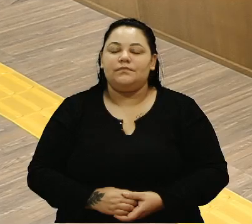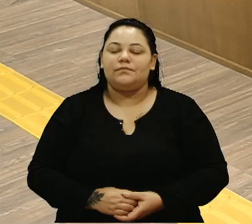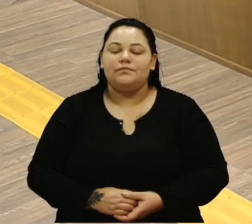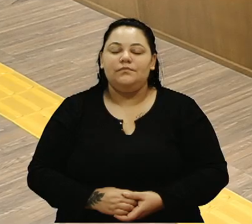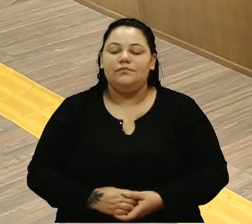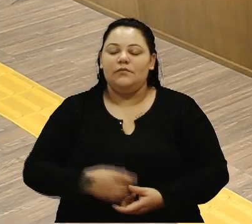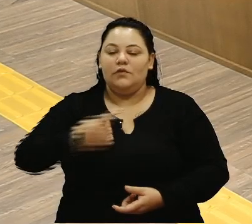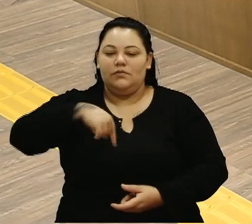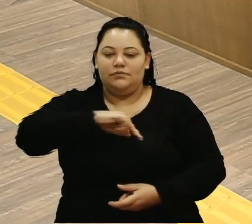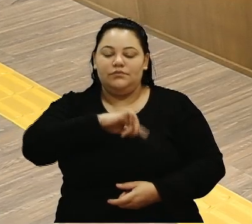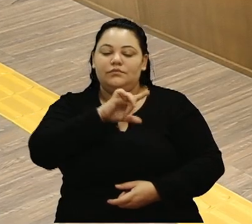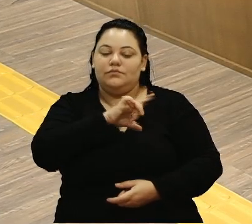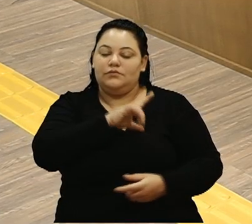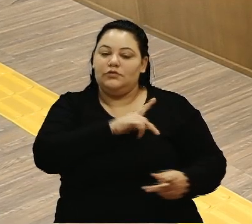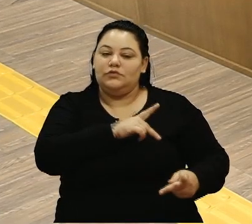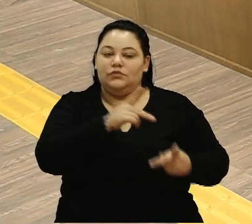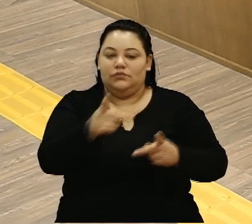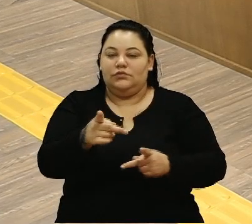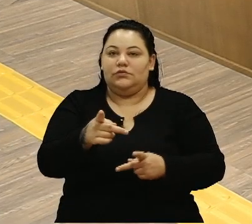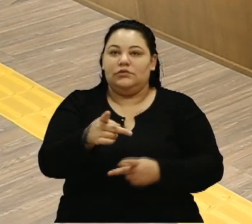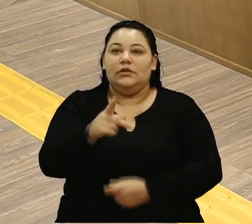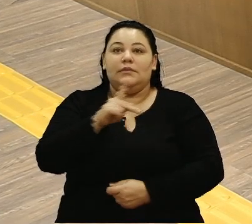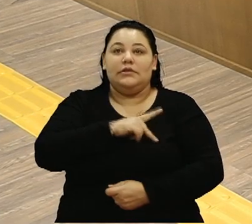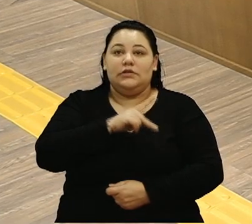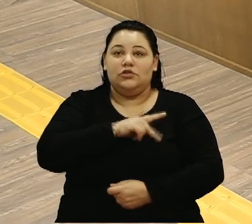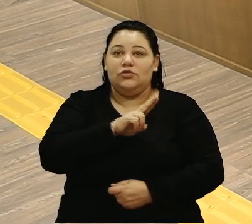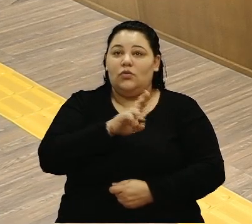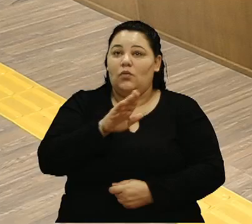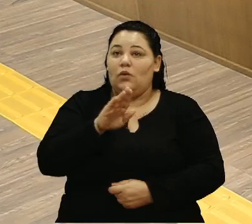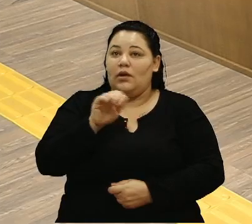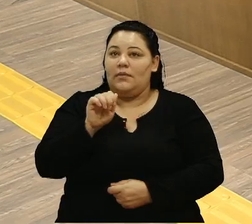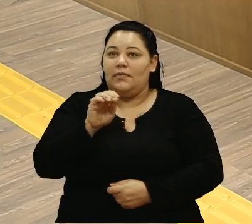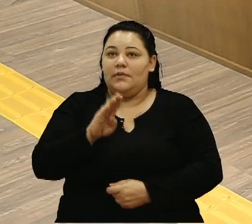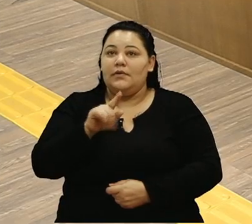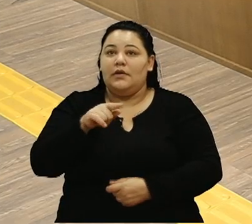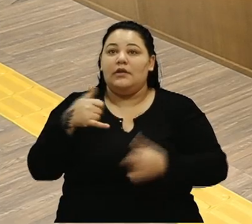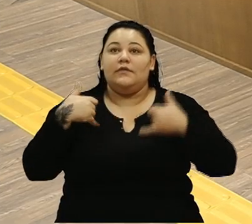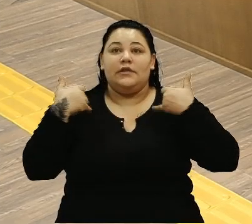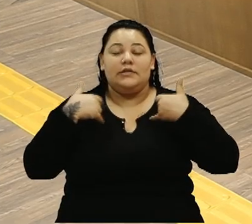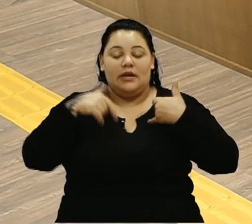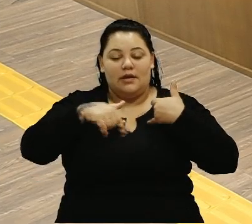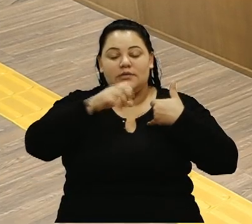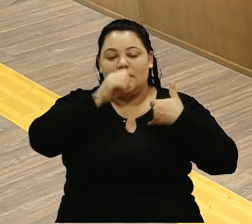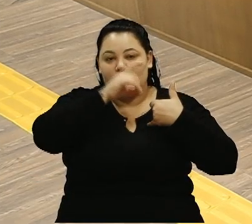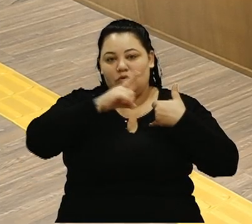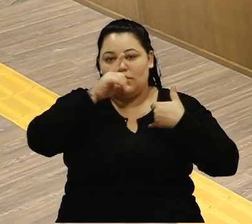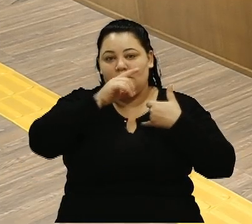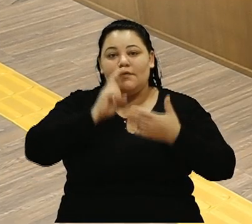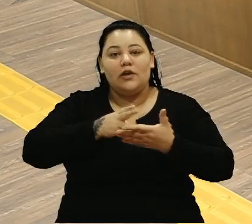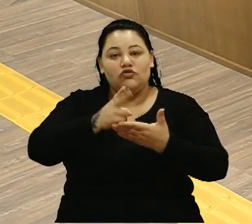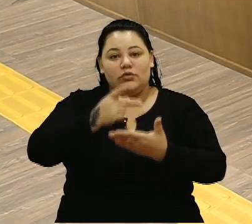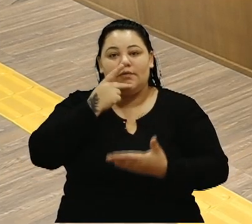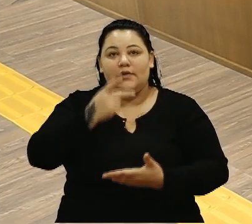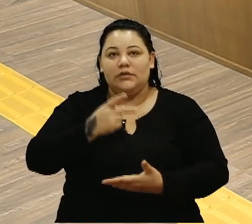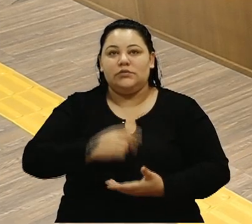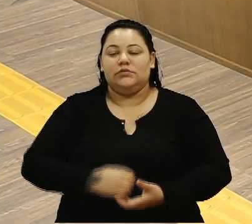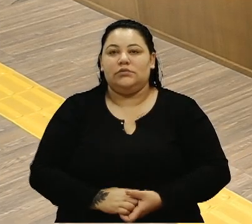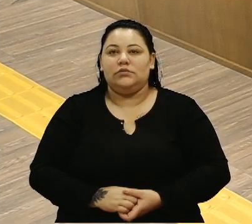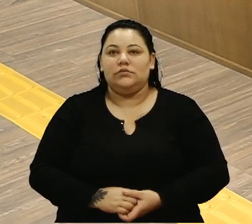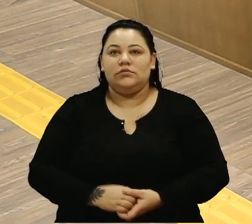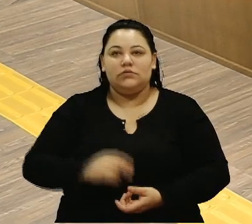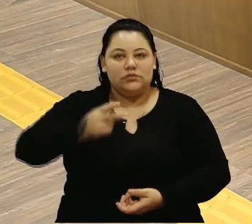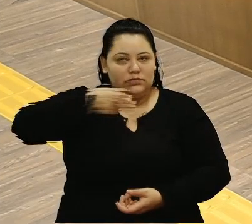um convidado, presidente da UAB, entidade que aniversariou esse final de semana, que vai seguir na sua manifestação. Por favor,